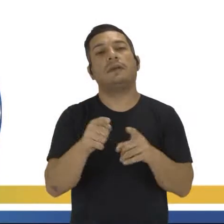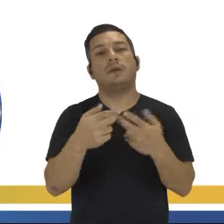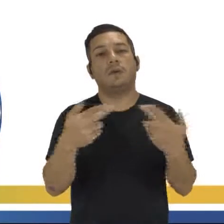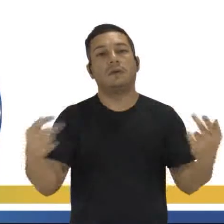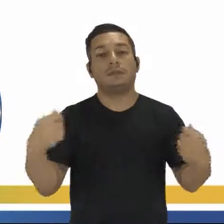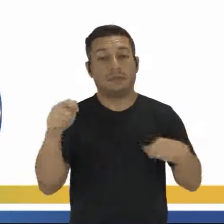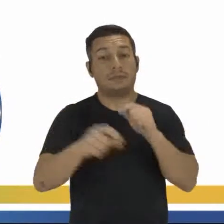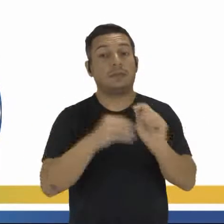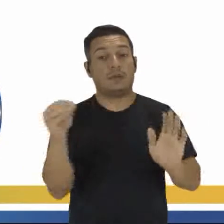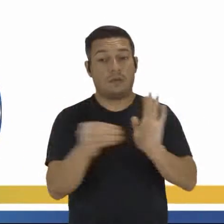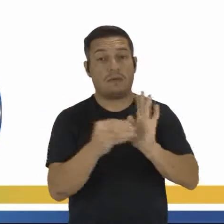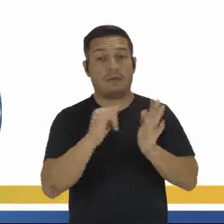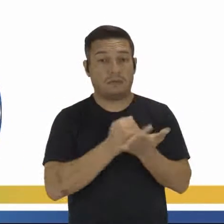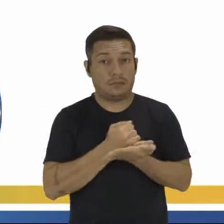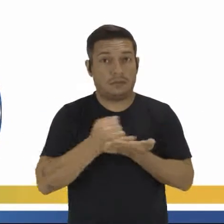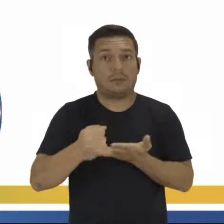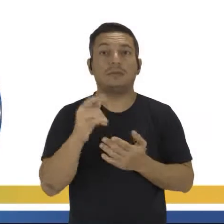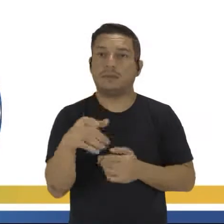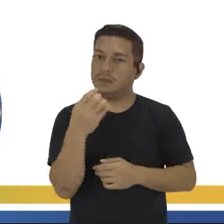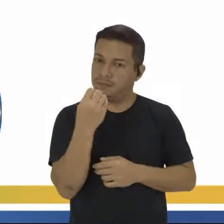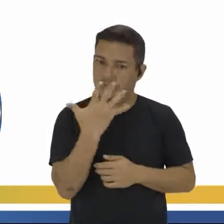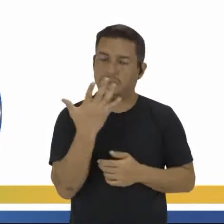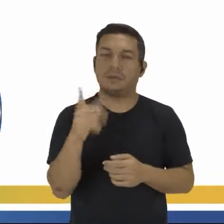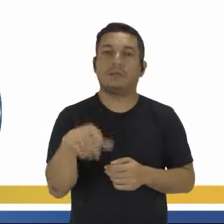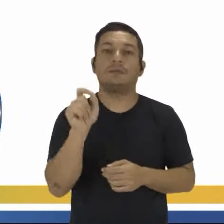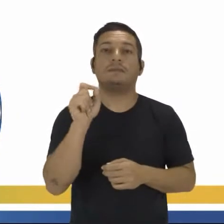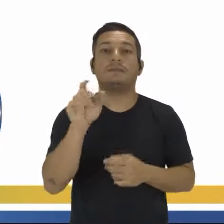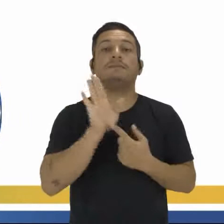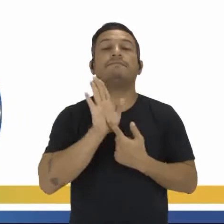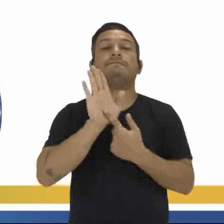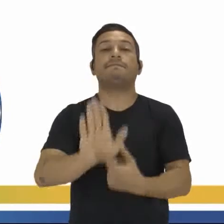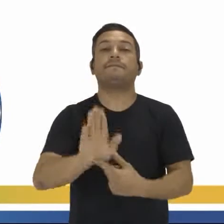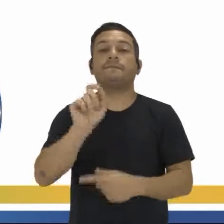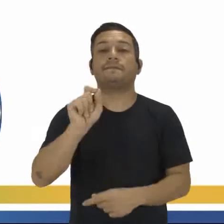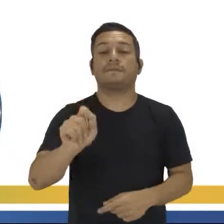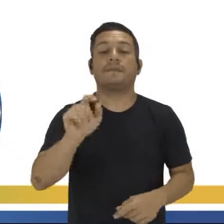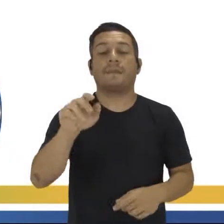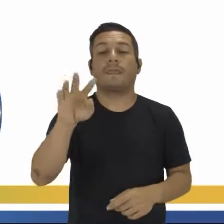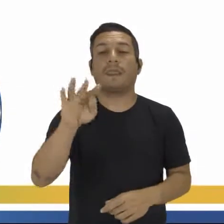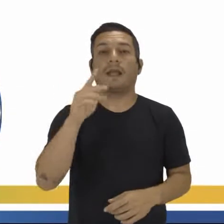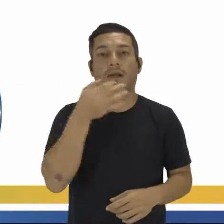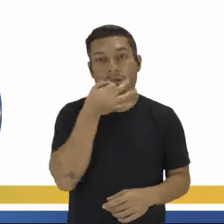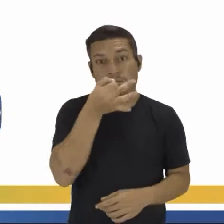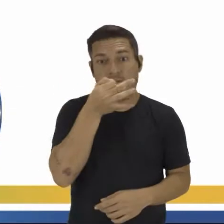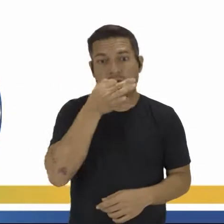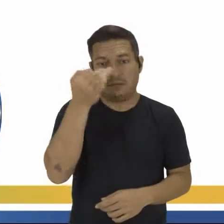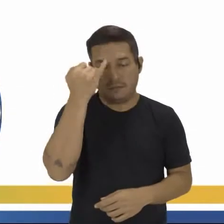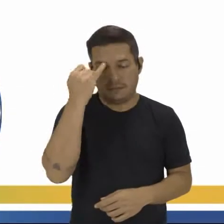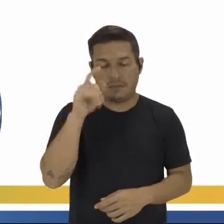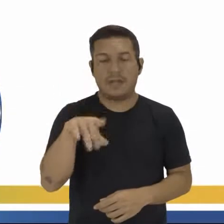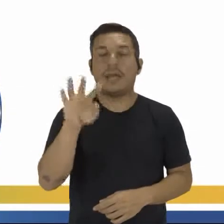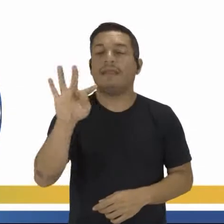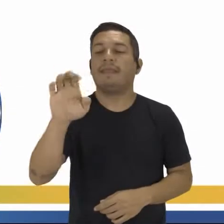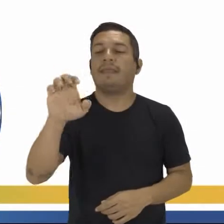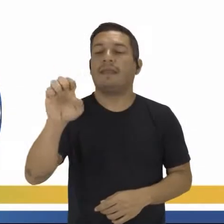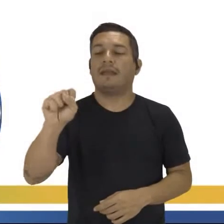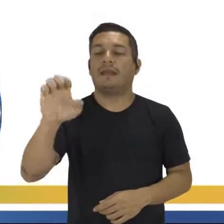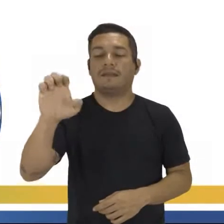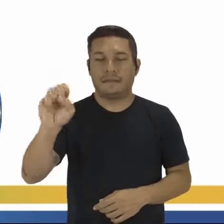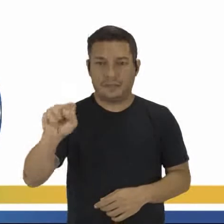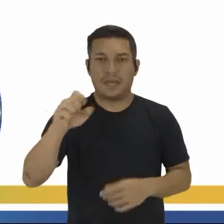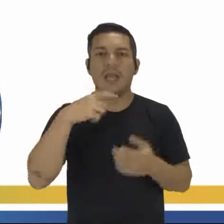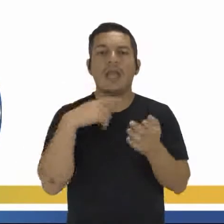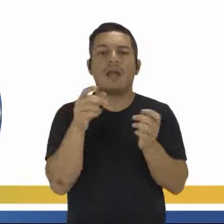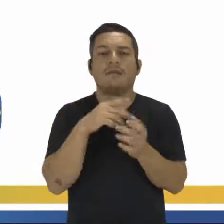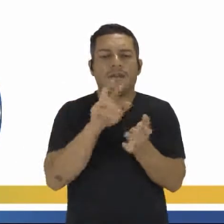mencionado na introdução, e nessa é muito bem feito, é a apresentação da sua tese. Lembrando que a tese é o conjunto de